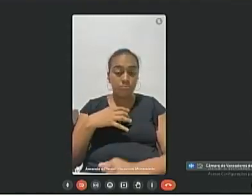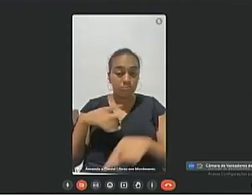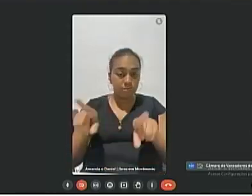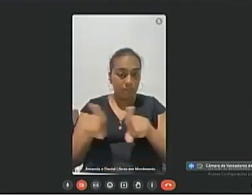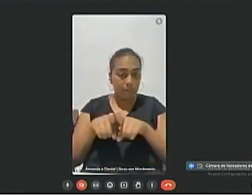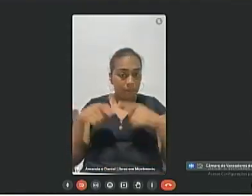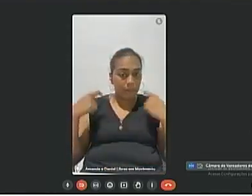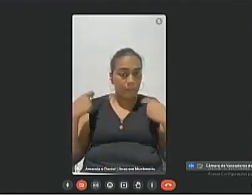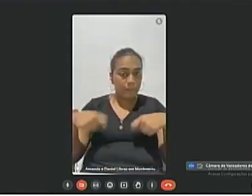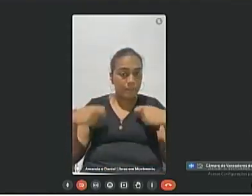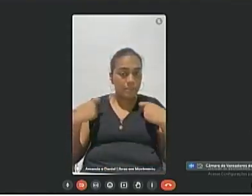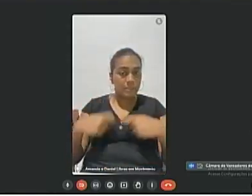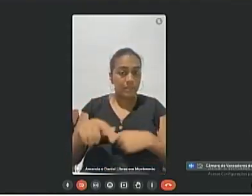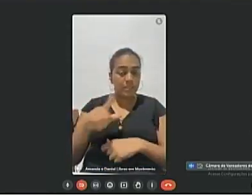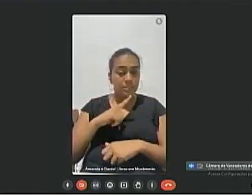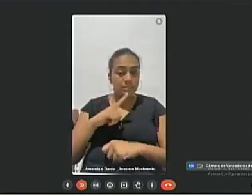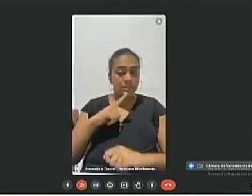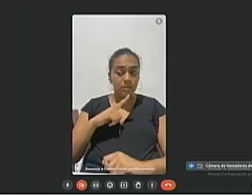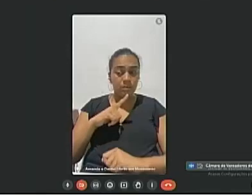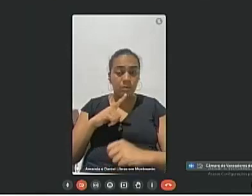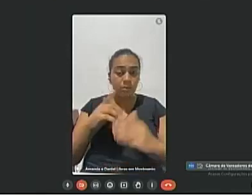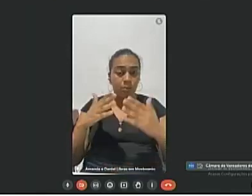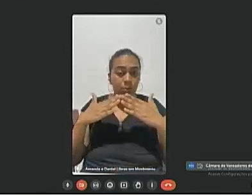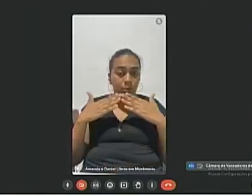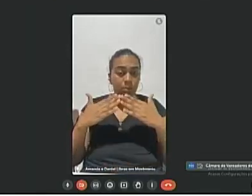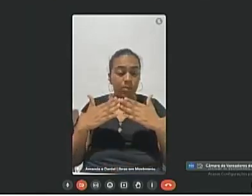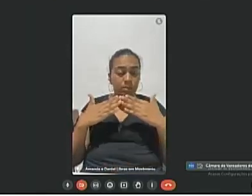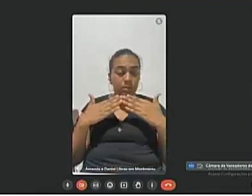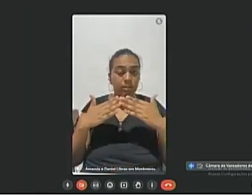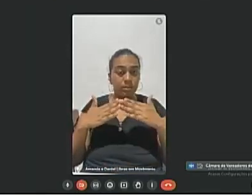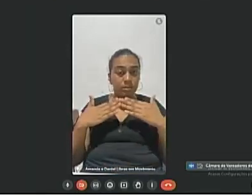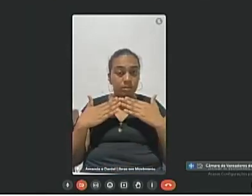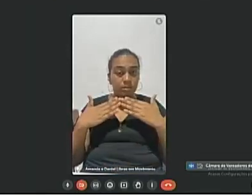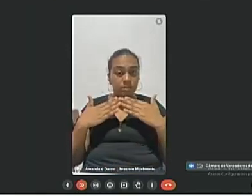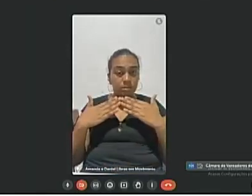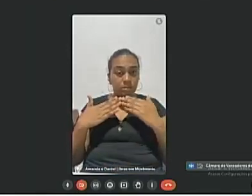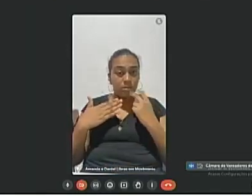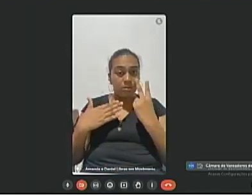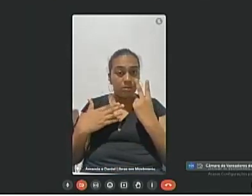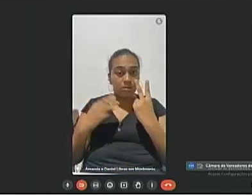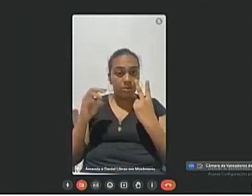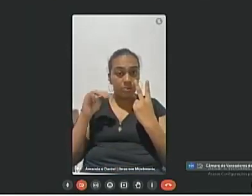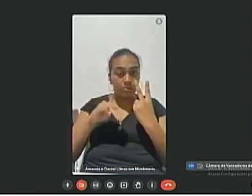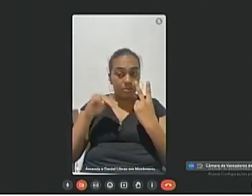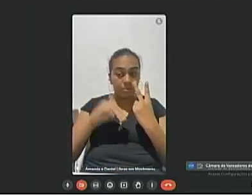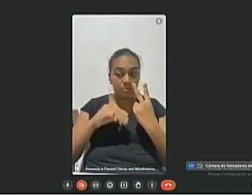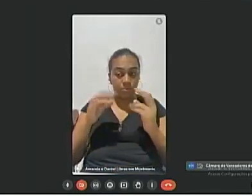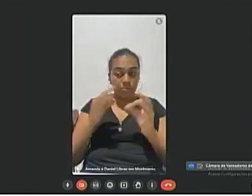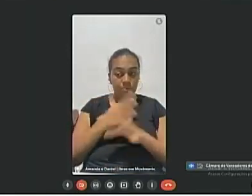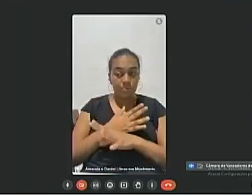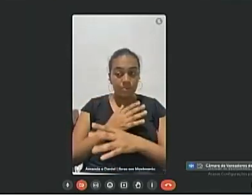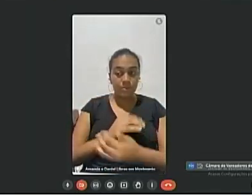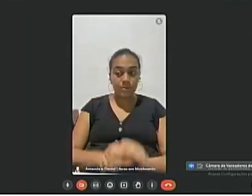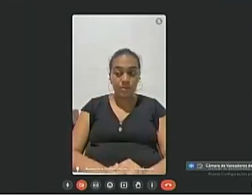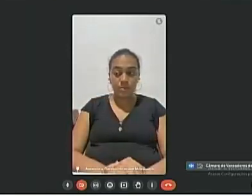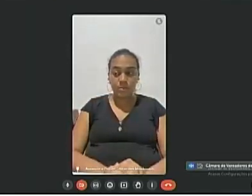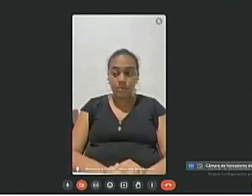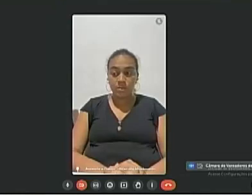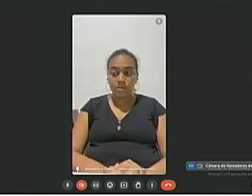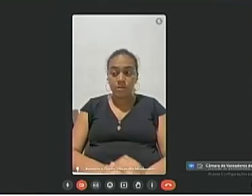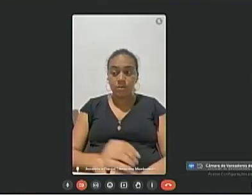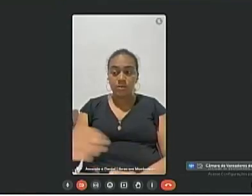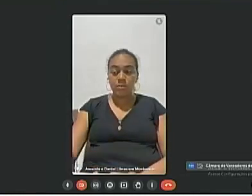ter uma forma... Com licença, senhor Claudinei. 2 minutos para a conclusão. Não vai ser